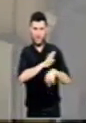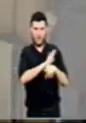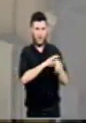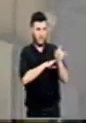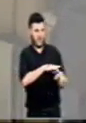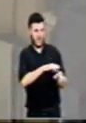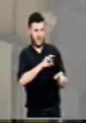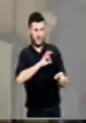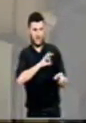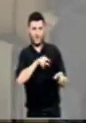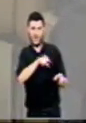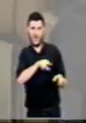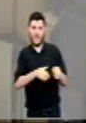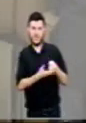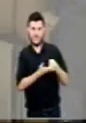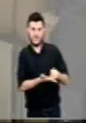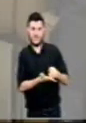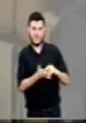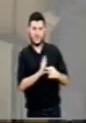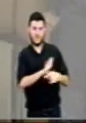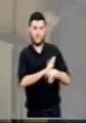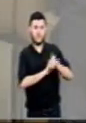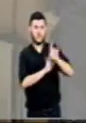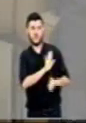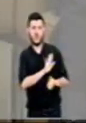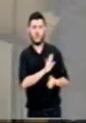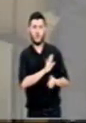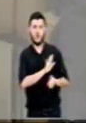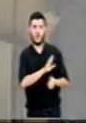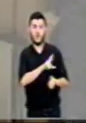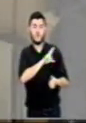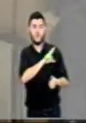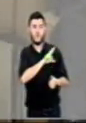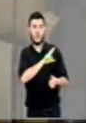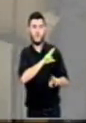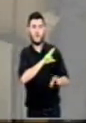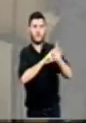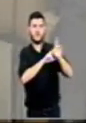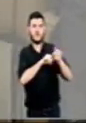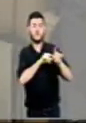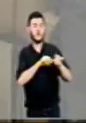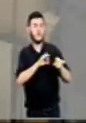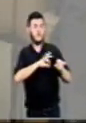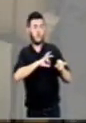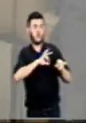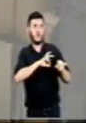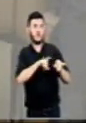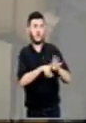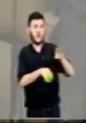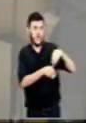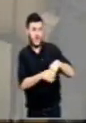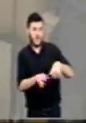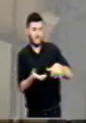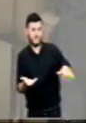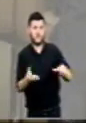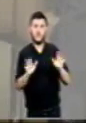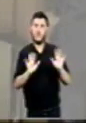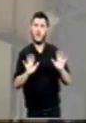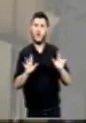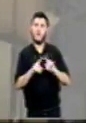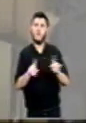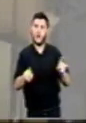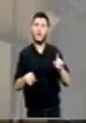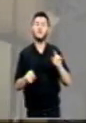um diretor da Polícia do Legislativo à época. Portanto, era de conhecimento da autoridade